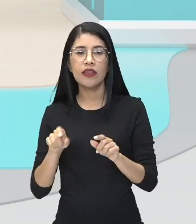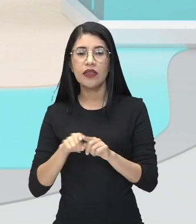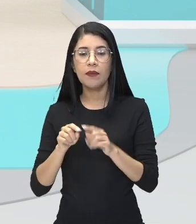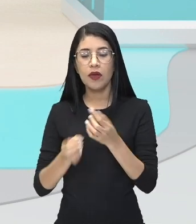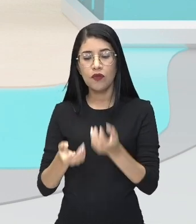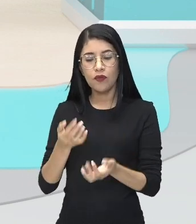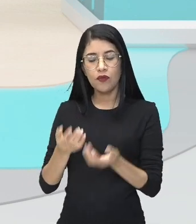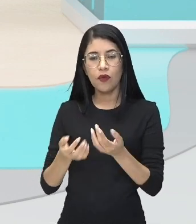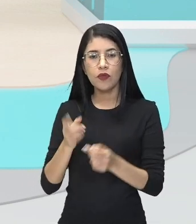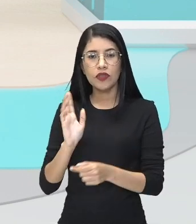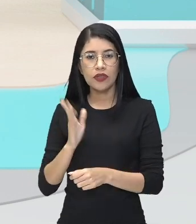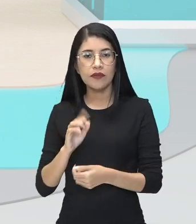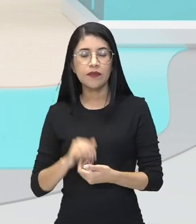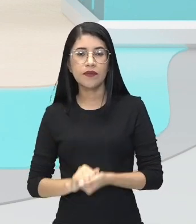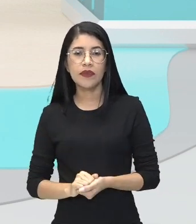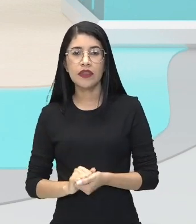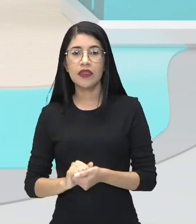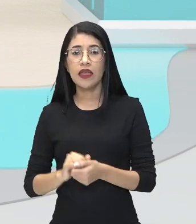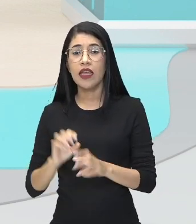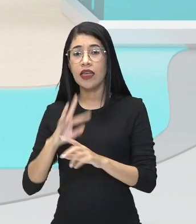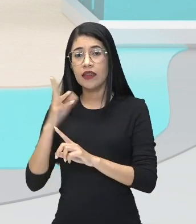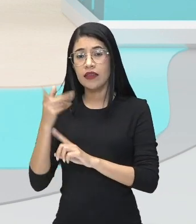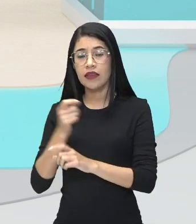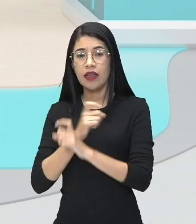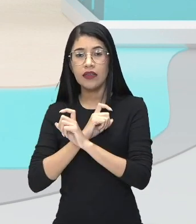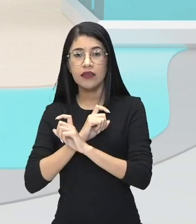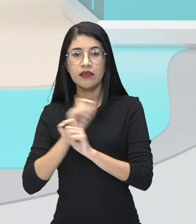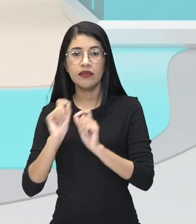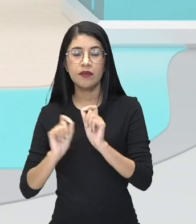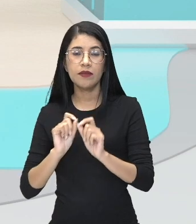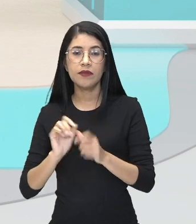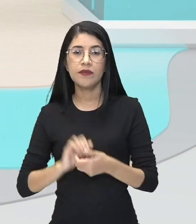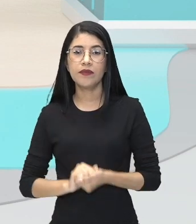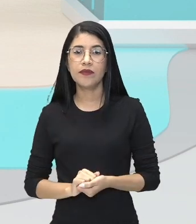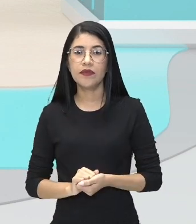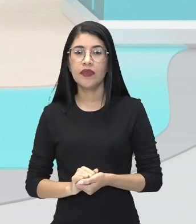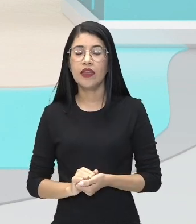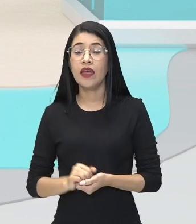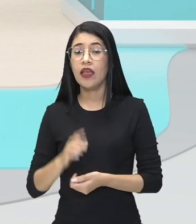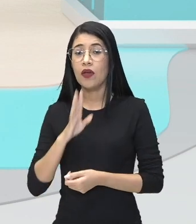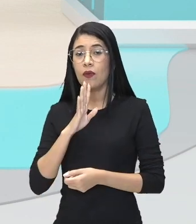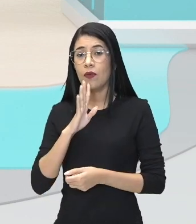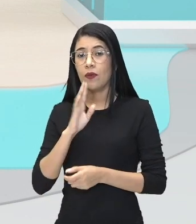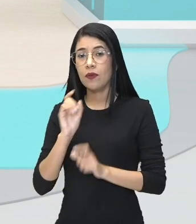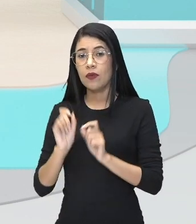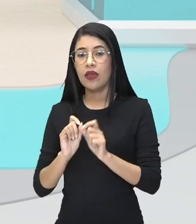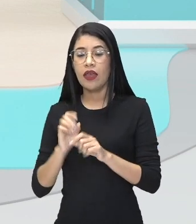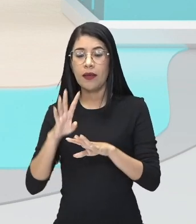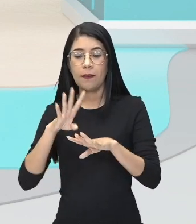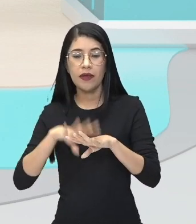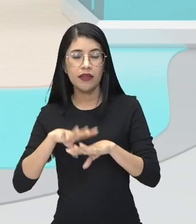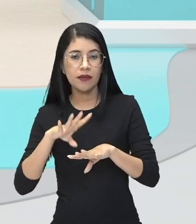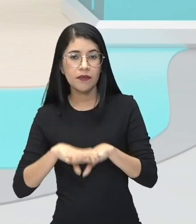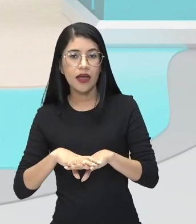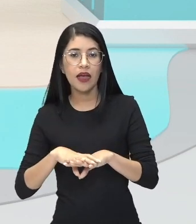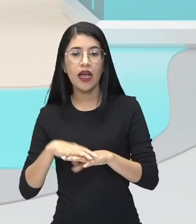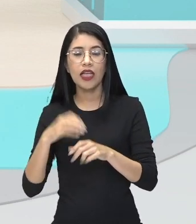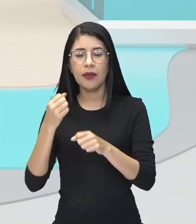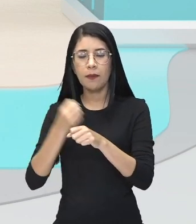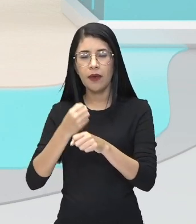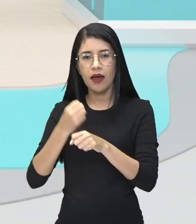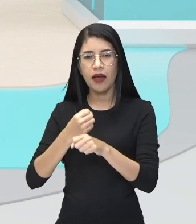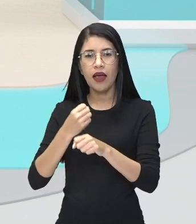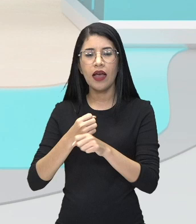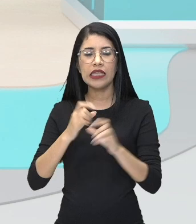fogo. Na arte egípcia, vai trazer o quê? O conhecimento, né, da matemática, as construções